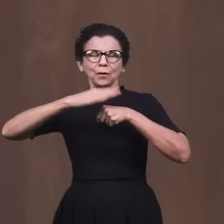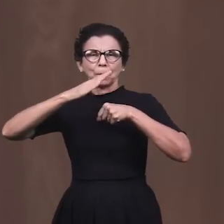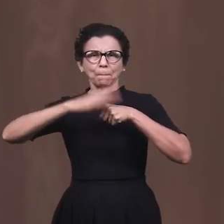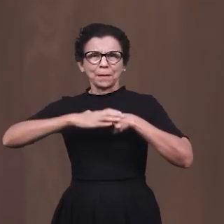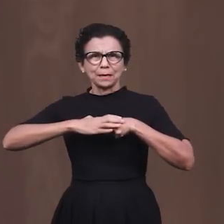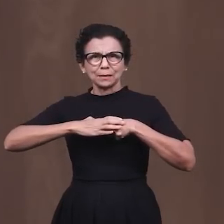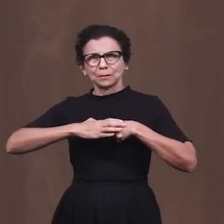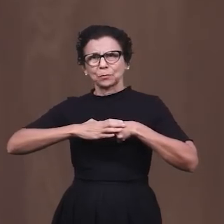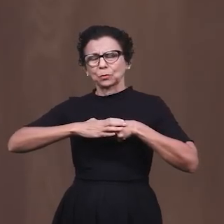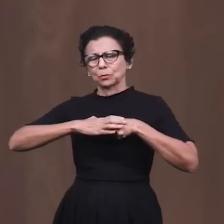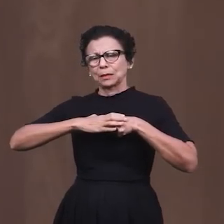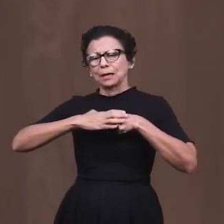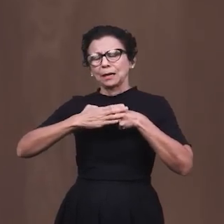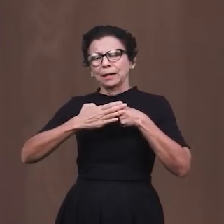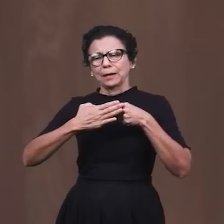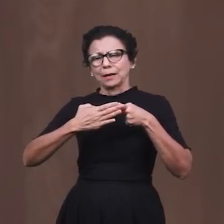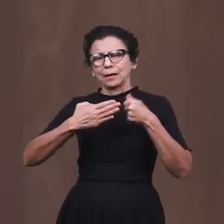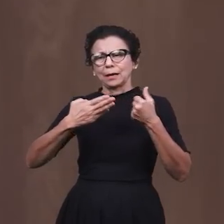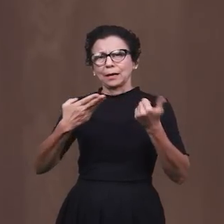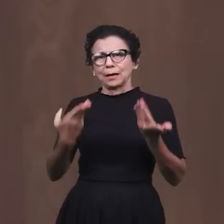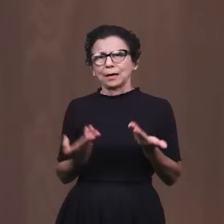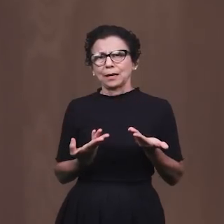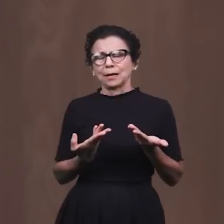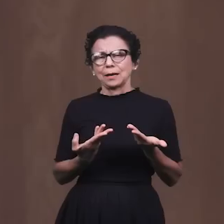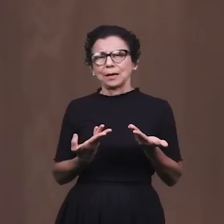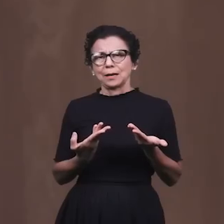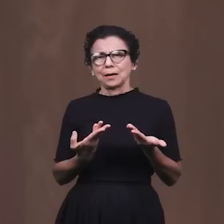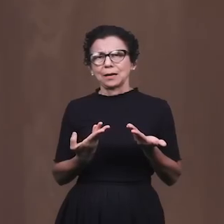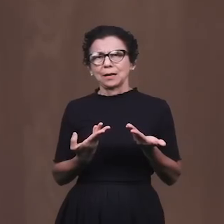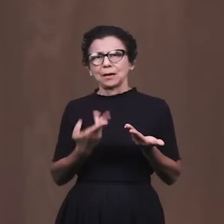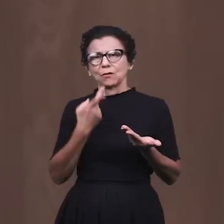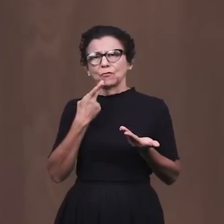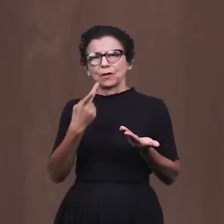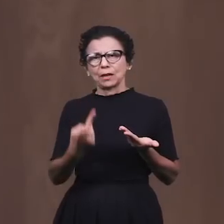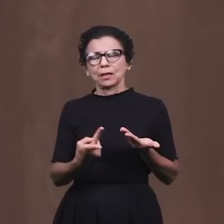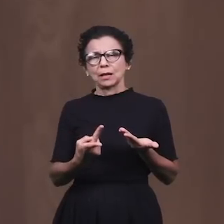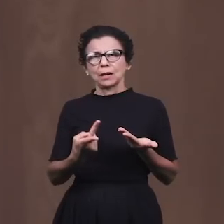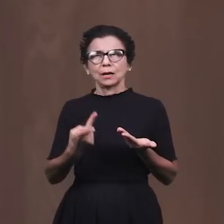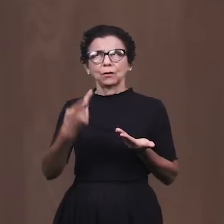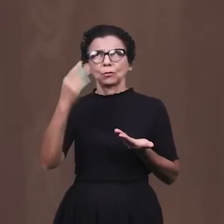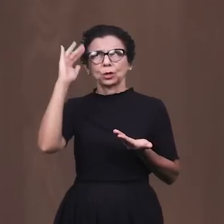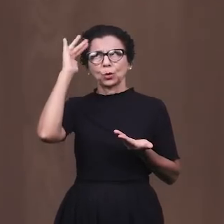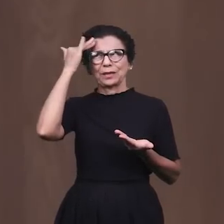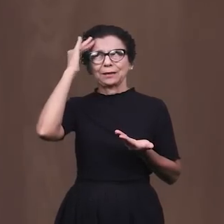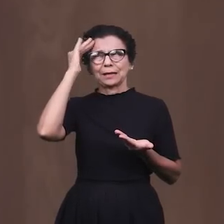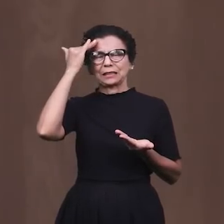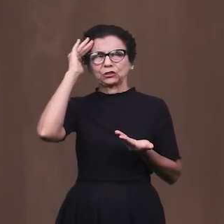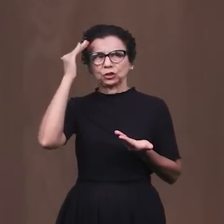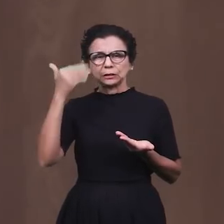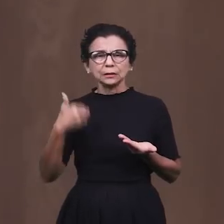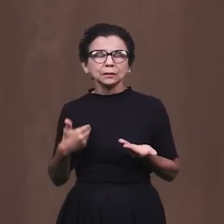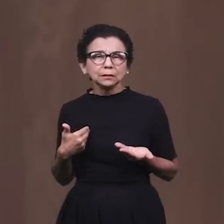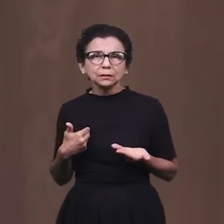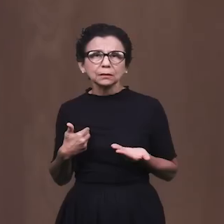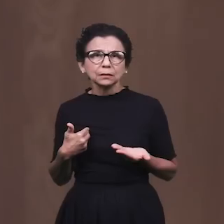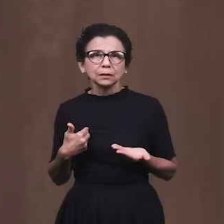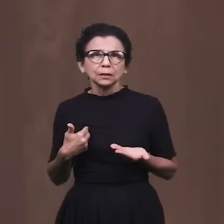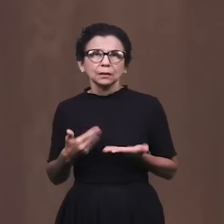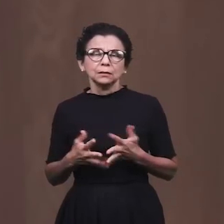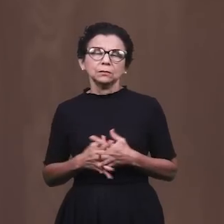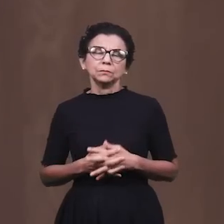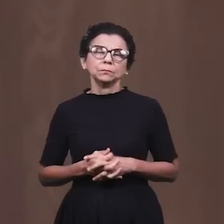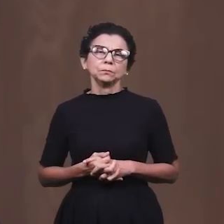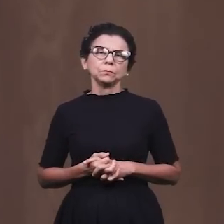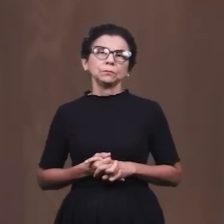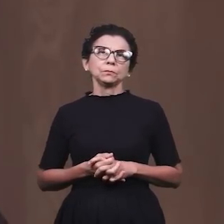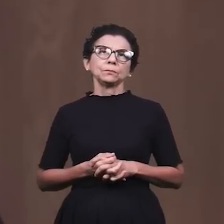fala discernimento, na verdade é entendimento, né? Porque o dom de discernimento de espíritos,